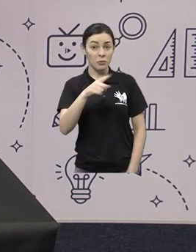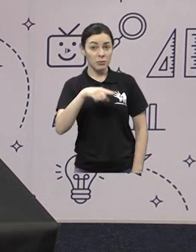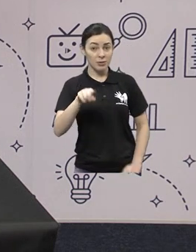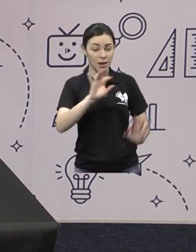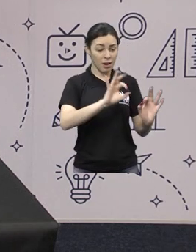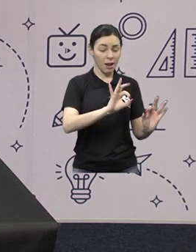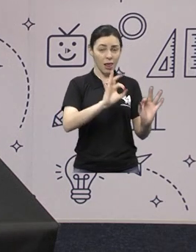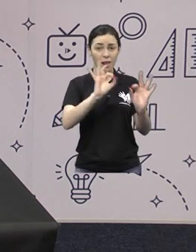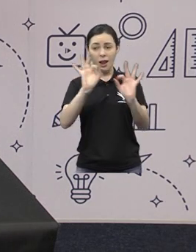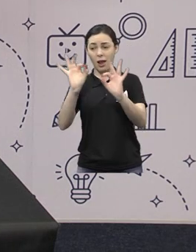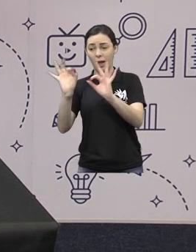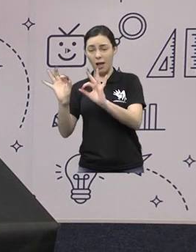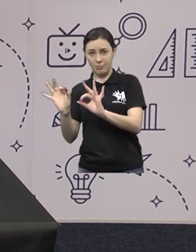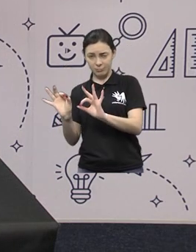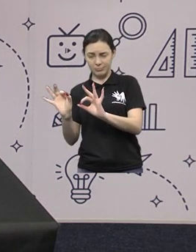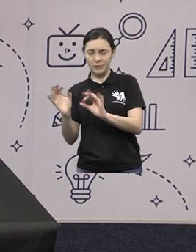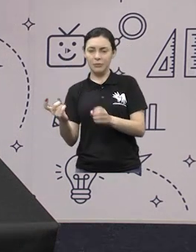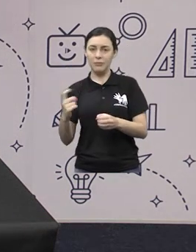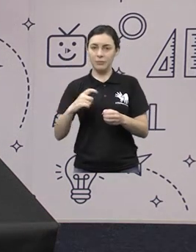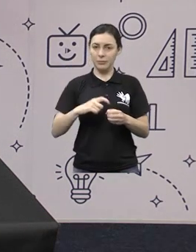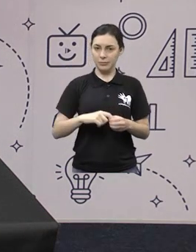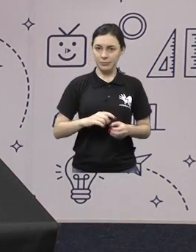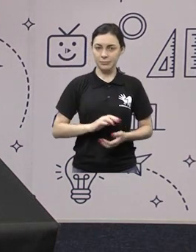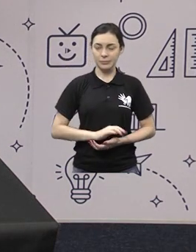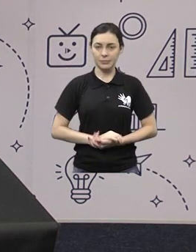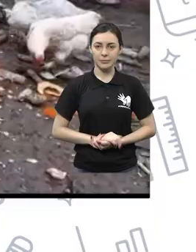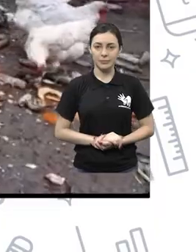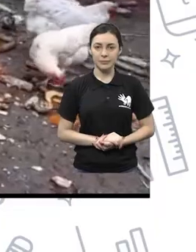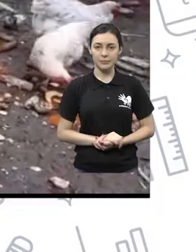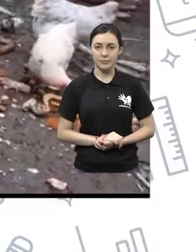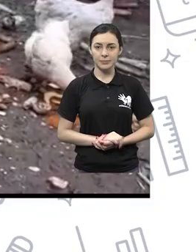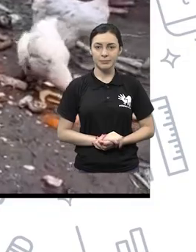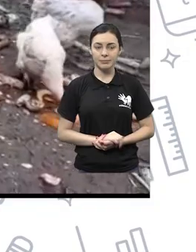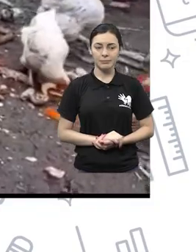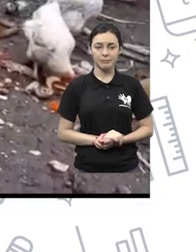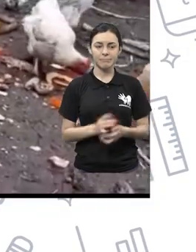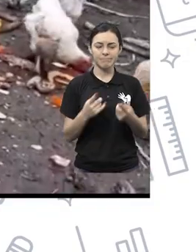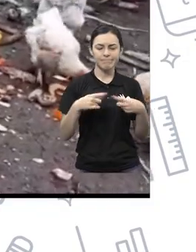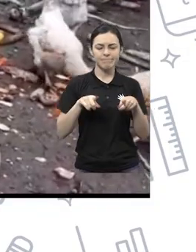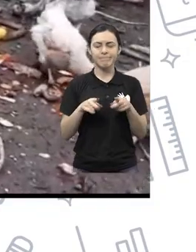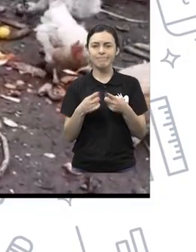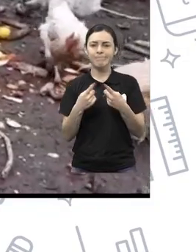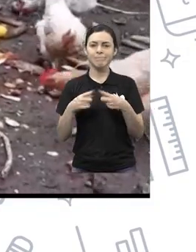Vocês ouçam e vejam e nós já conversamos.